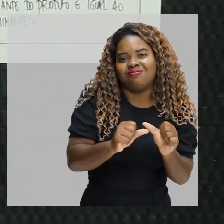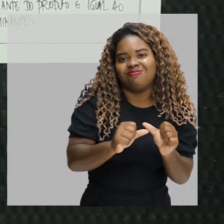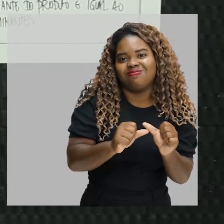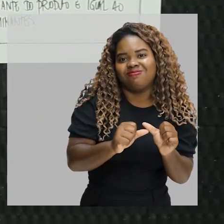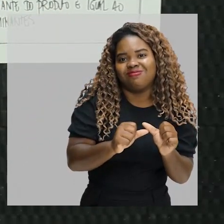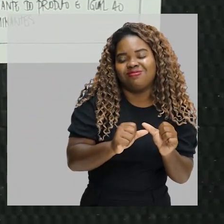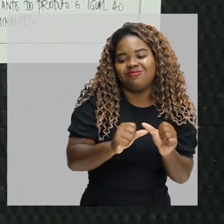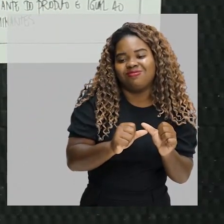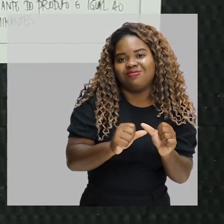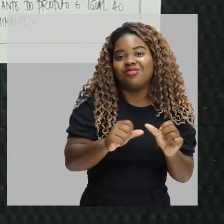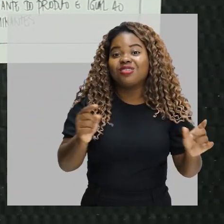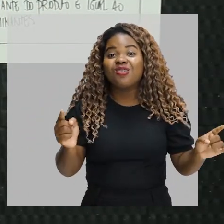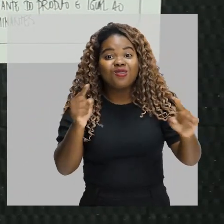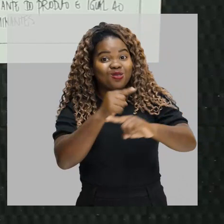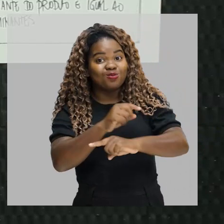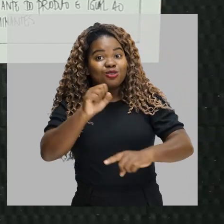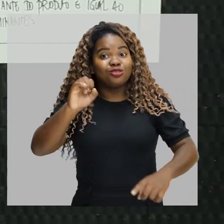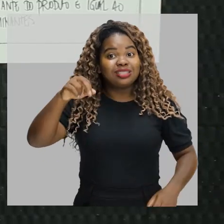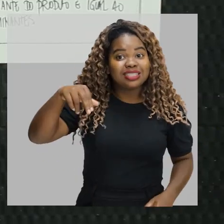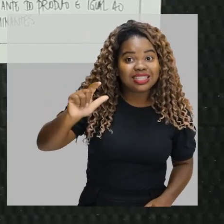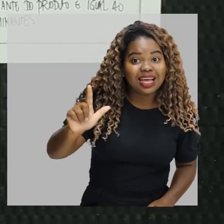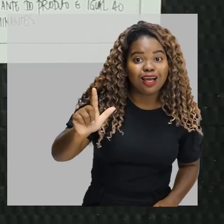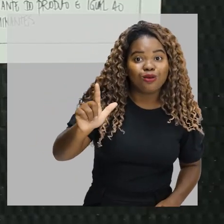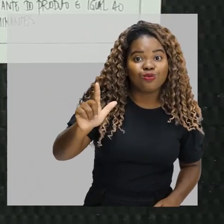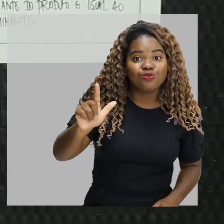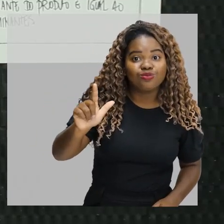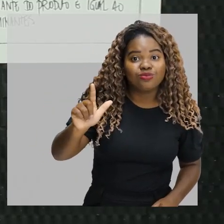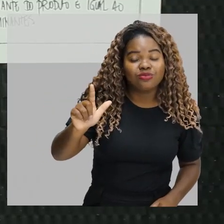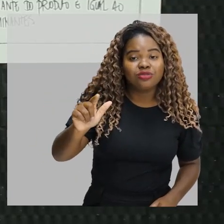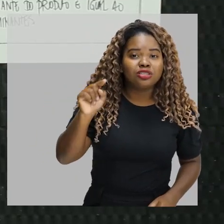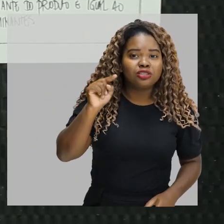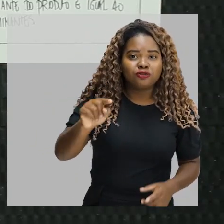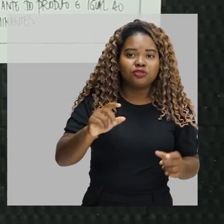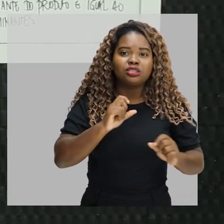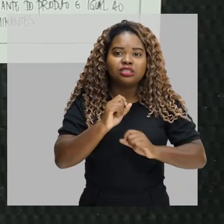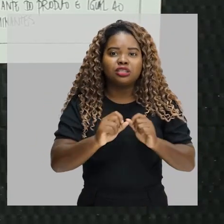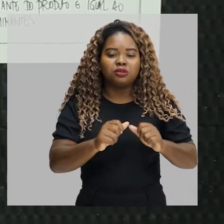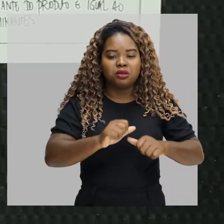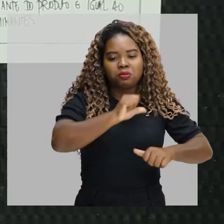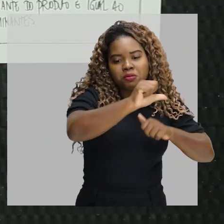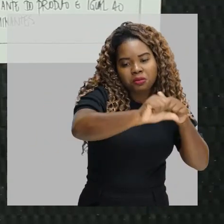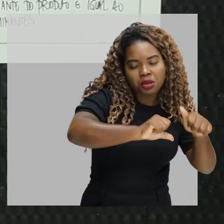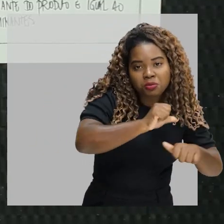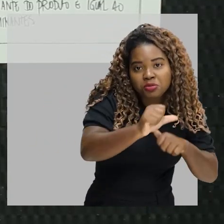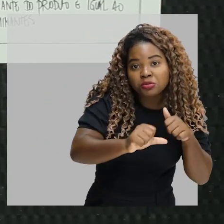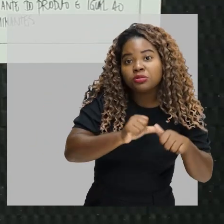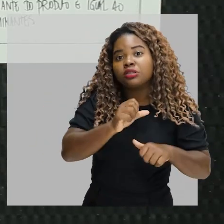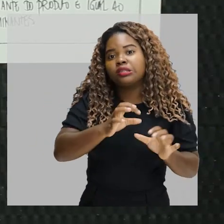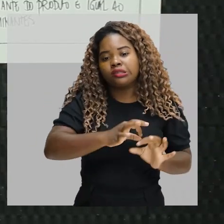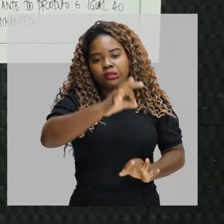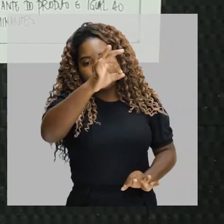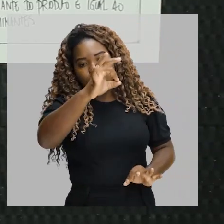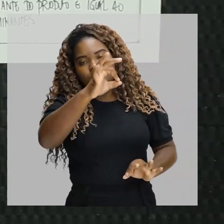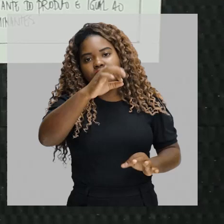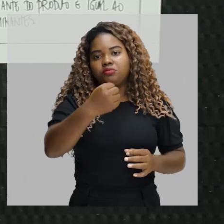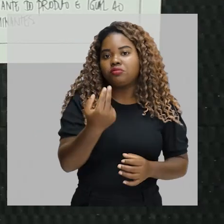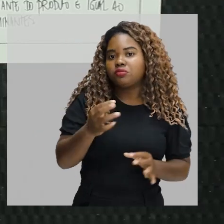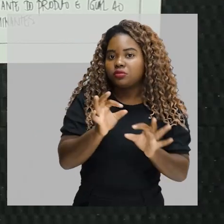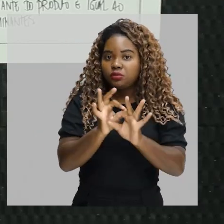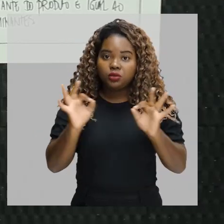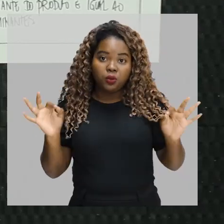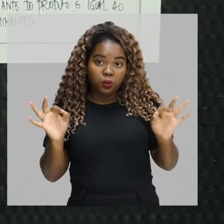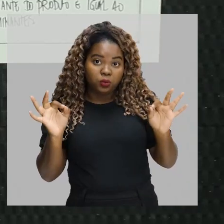o oposto a partir do momento que você faz aí uma permuta, uma troca entre linhas, uma troca